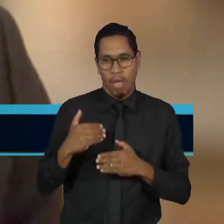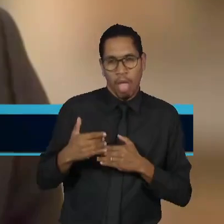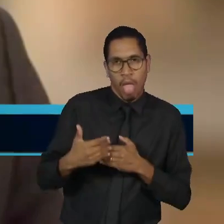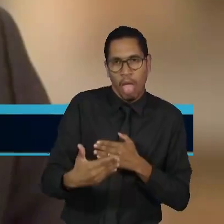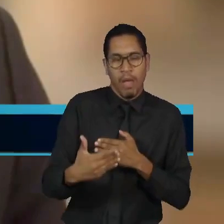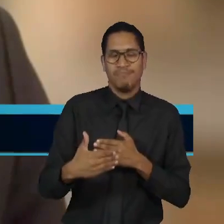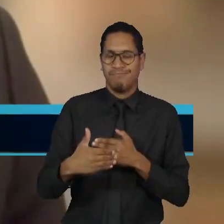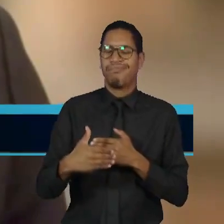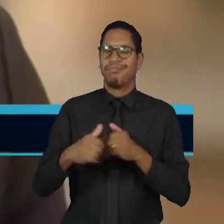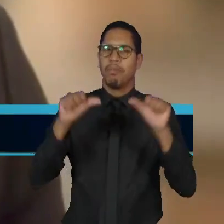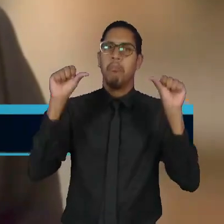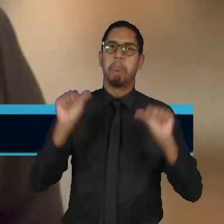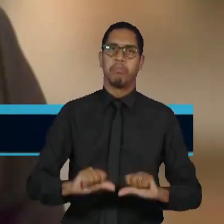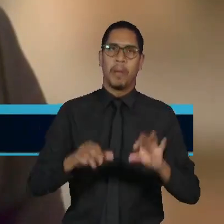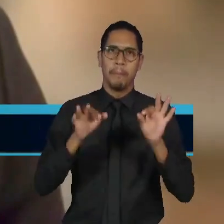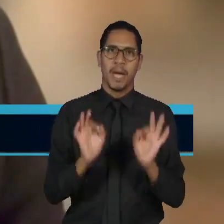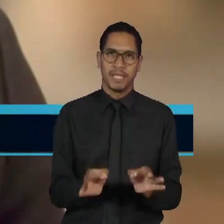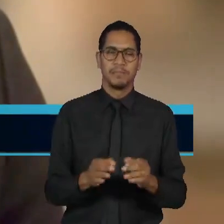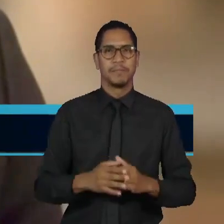mais dramáticos, tá certo?